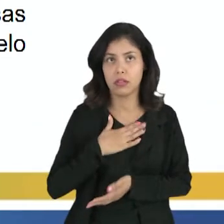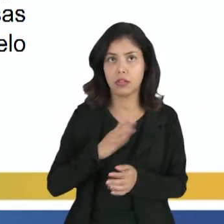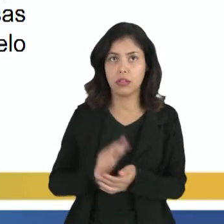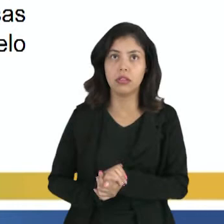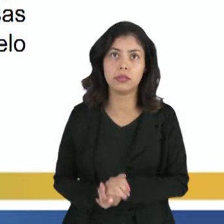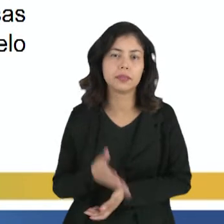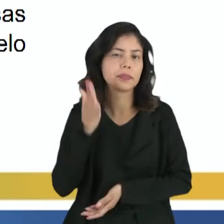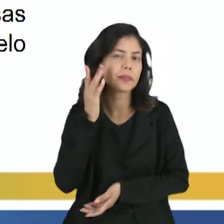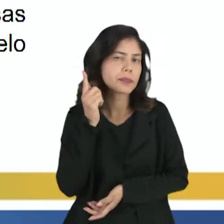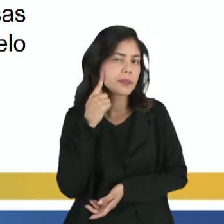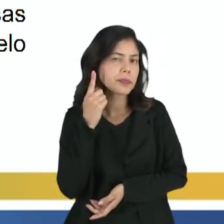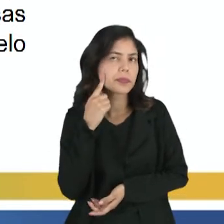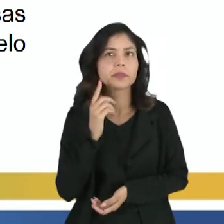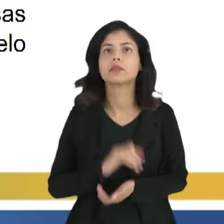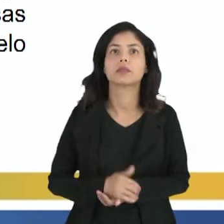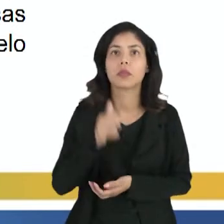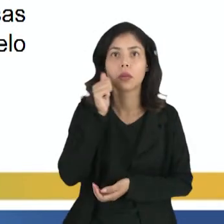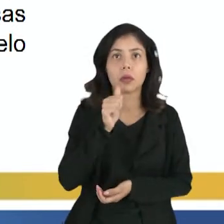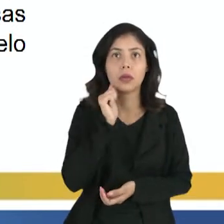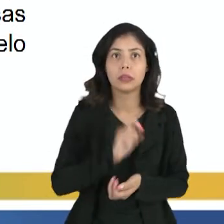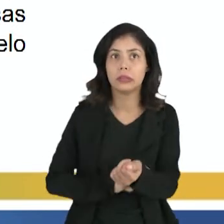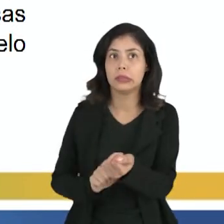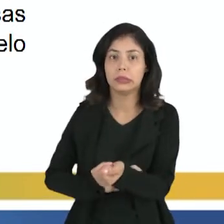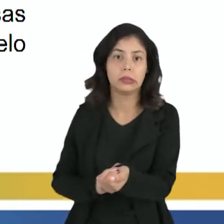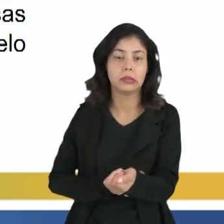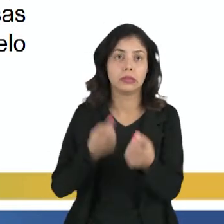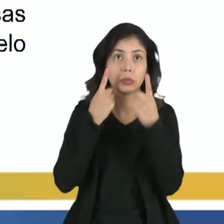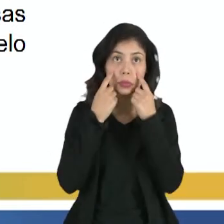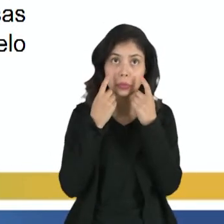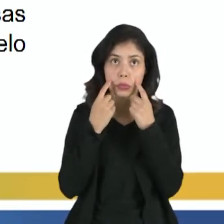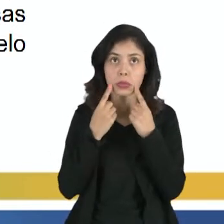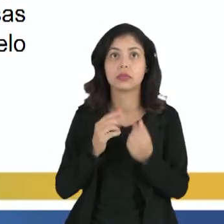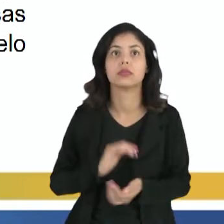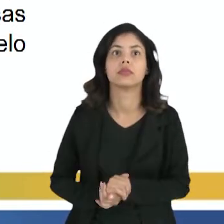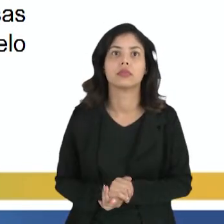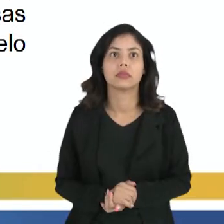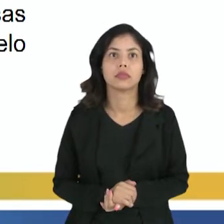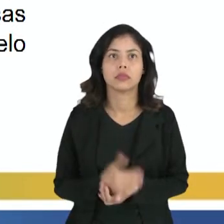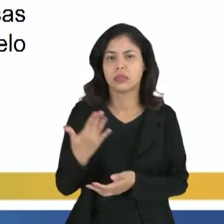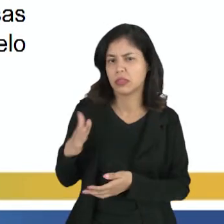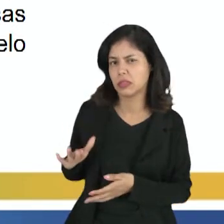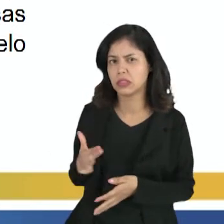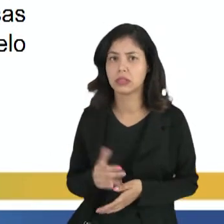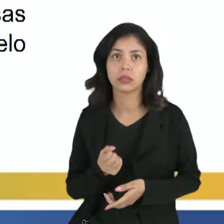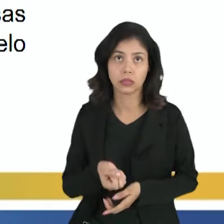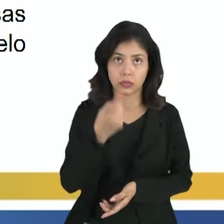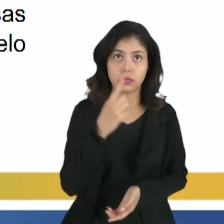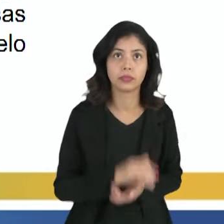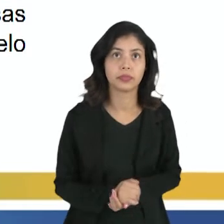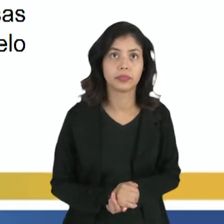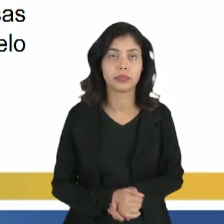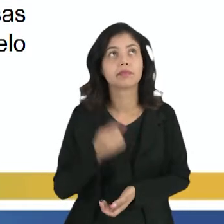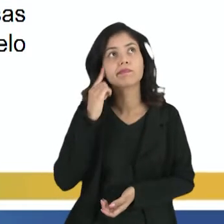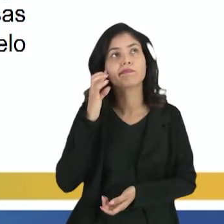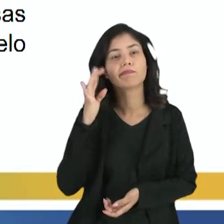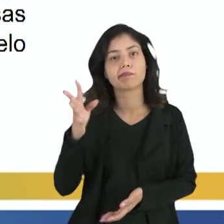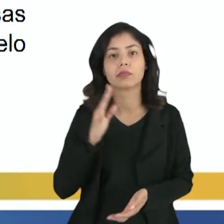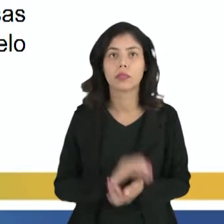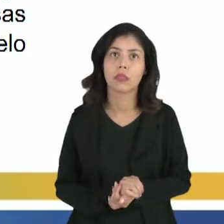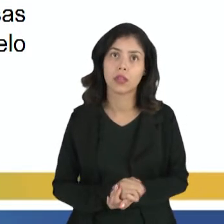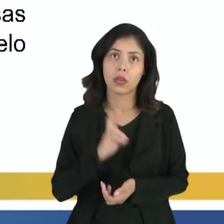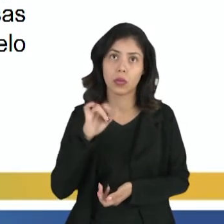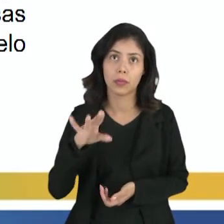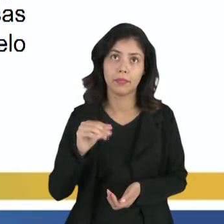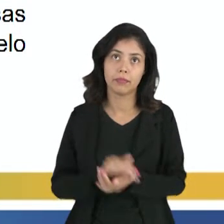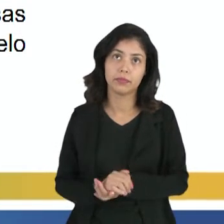porém, vagamente de umas mulheres nervosas que choravam, meio desgrenhadas, e aludiam a um cometa